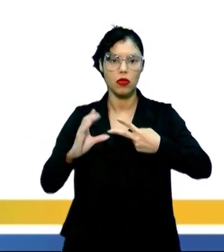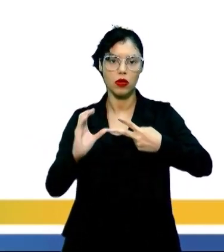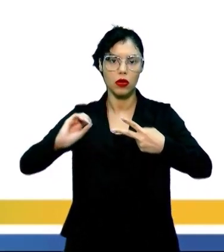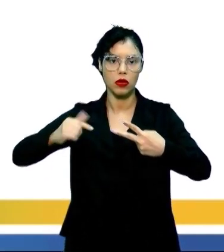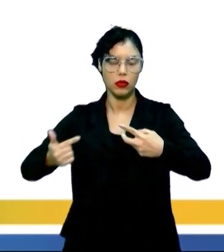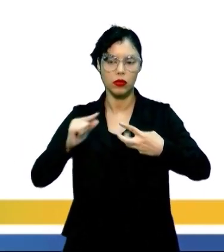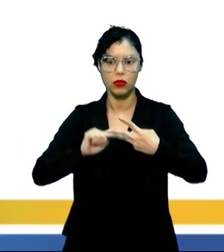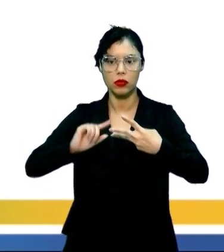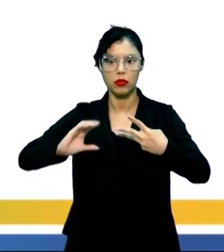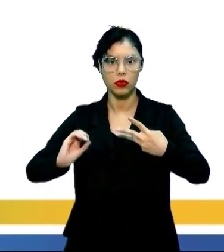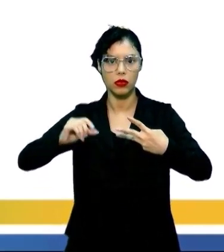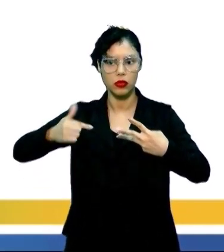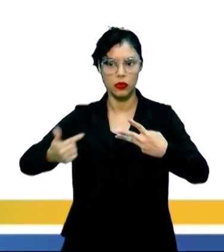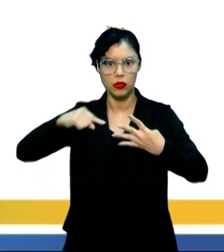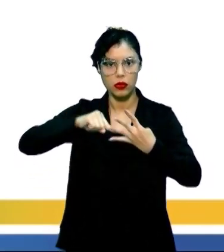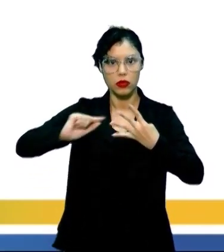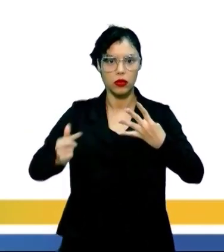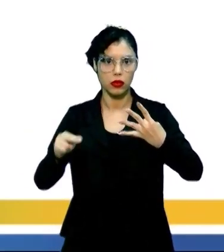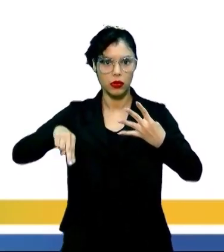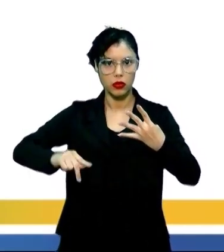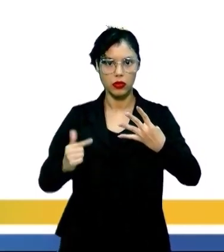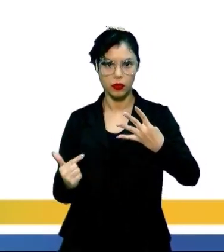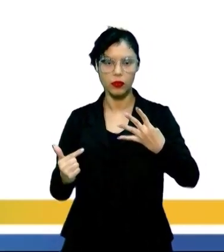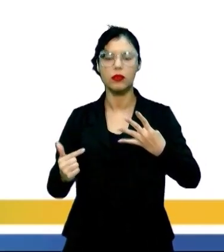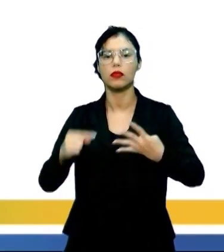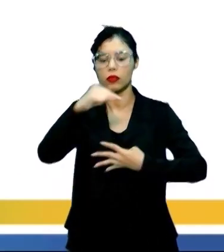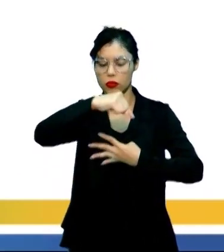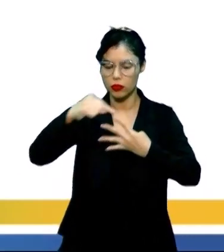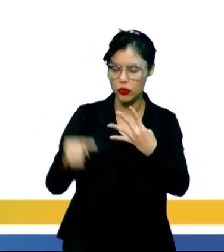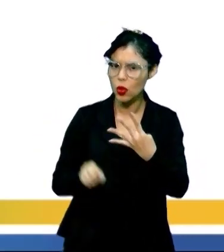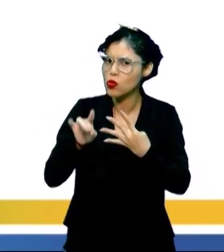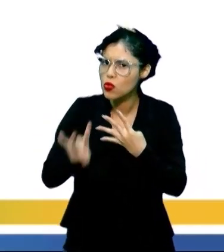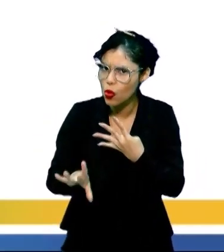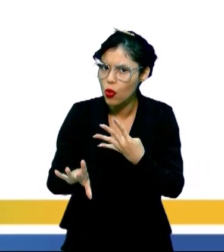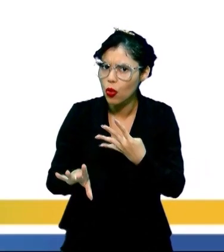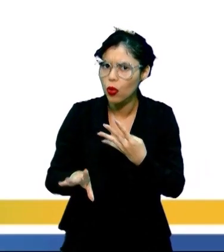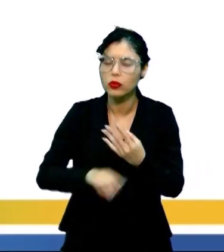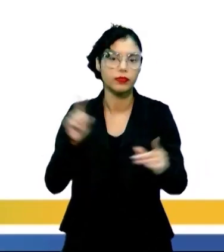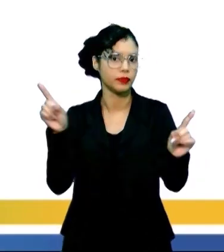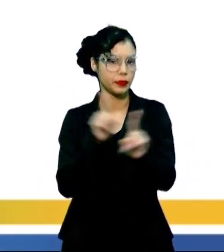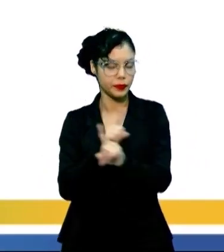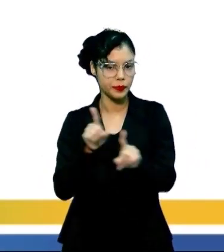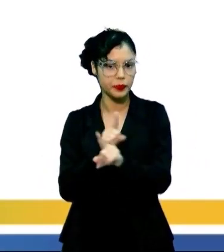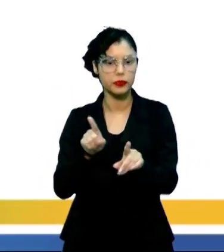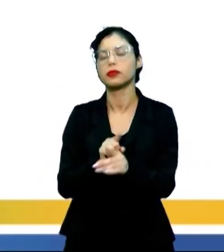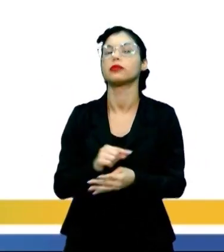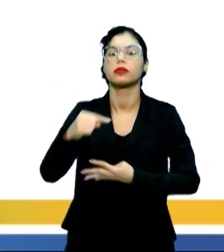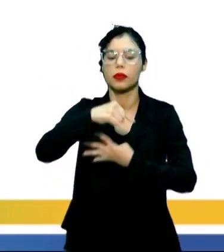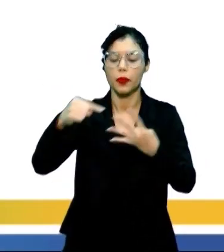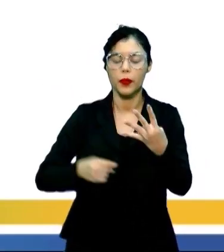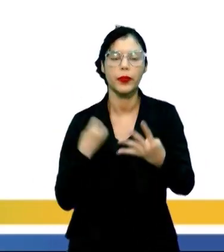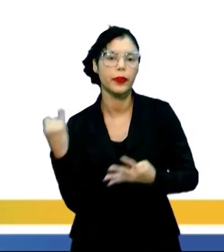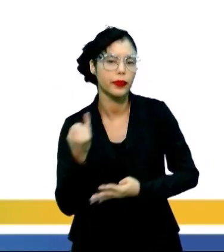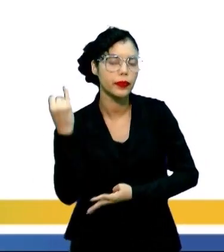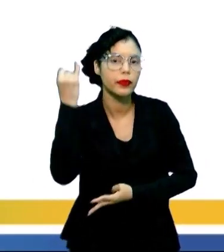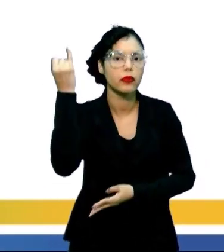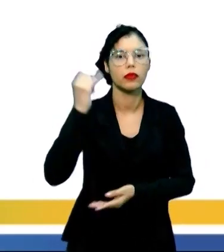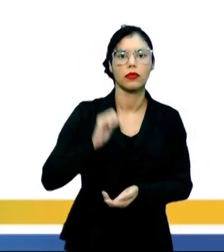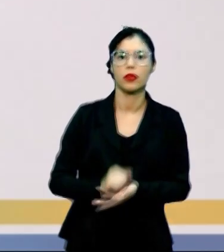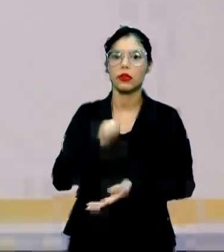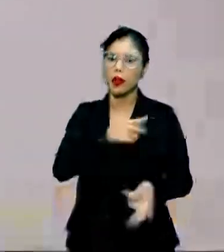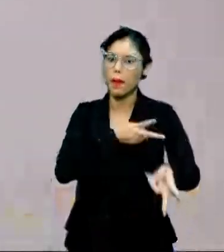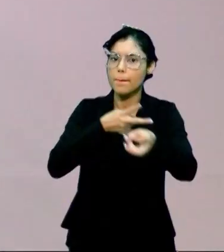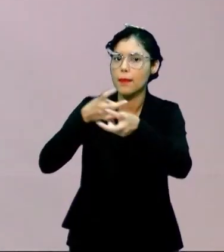do oxigênio e do nitrogênio. Professor, então só tem esses 4 ciclos aí? Não. Esses são os principais. Vocês